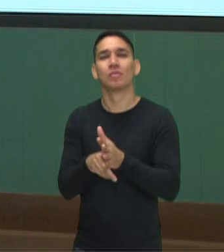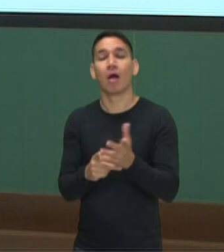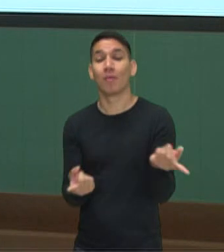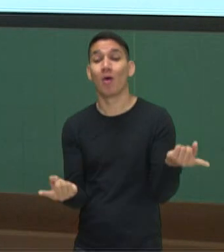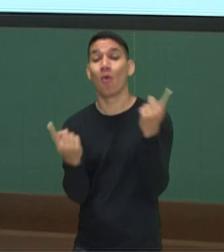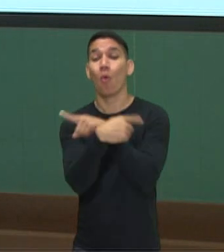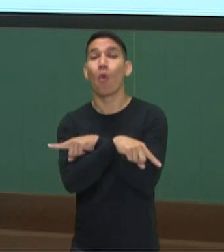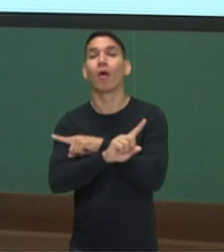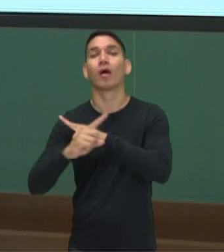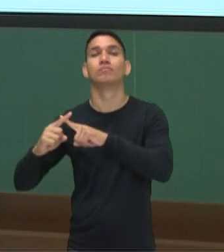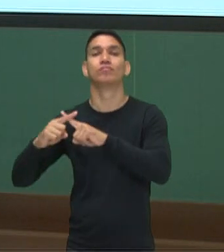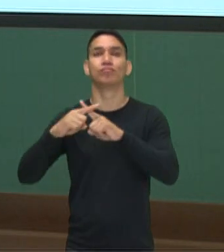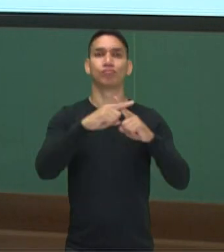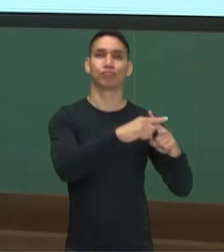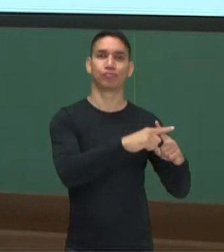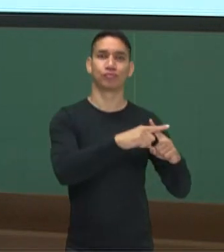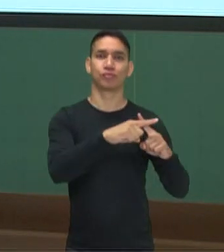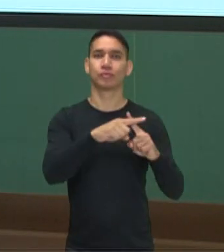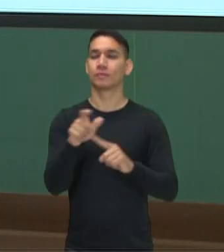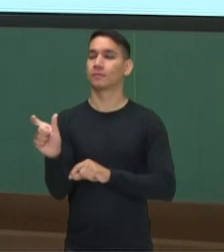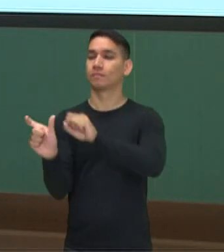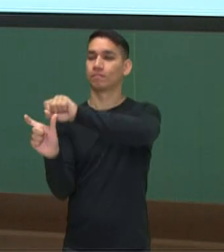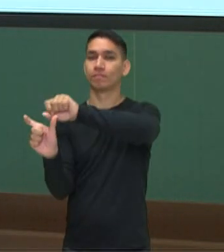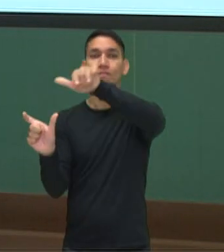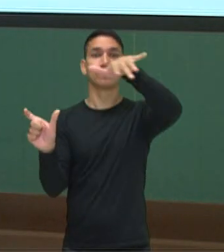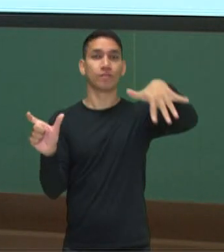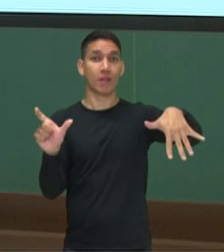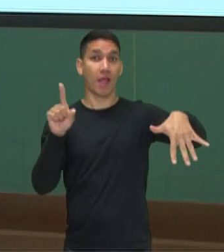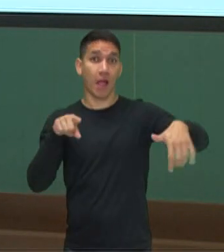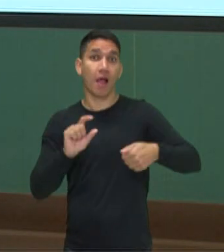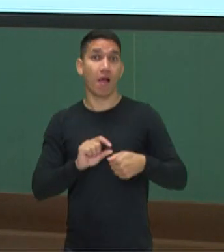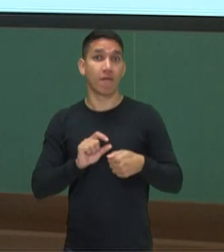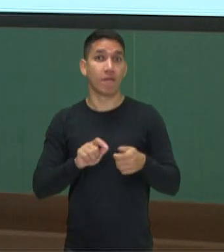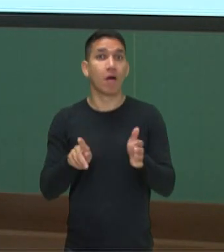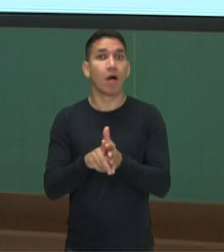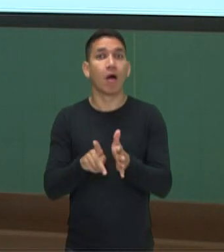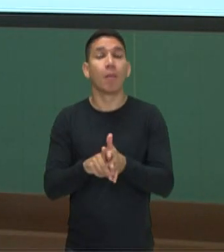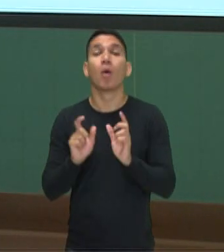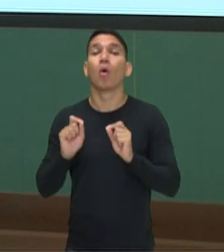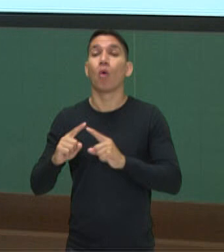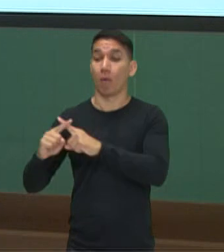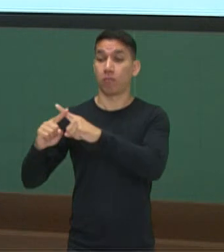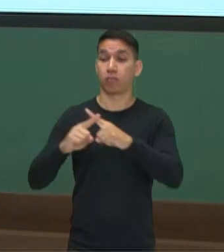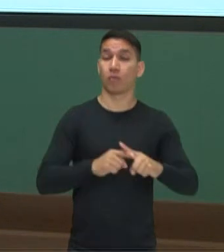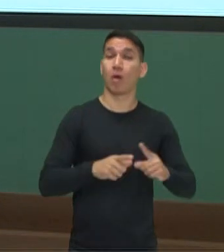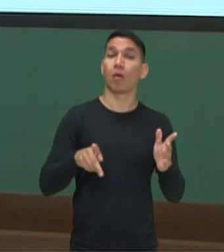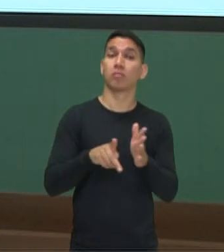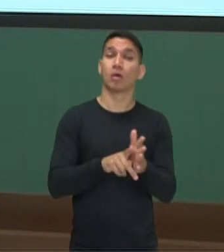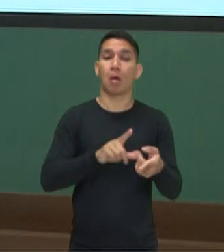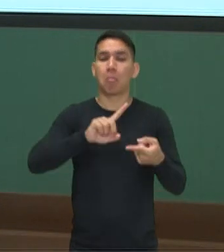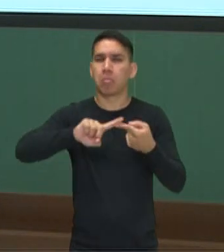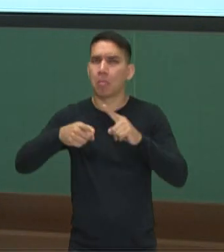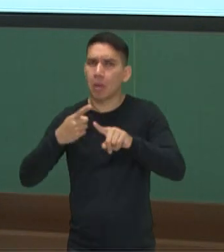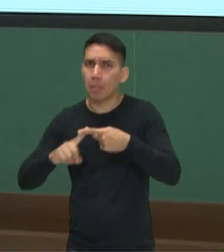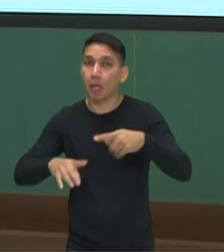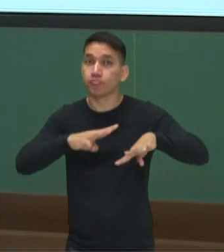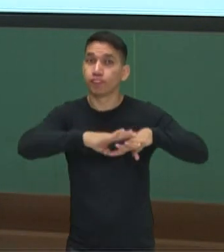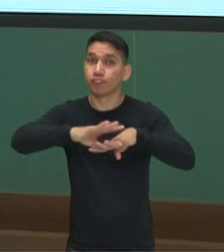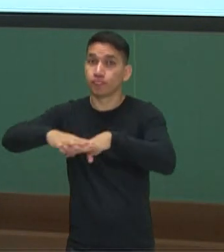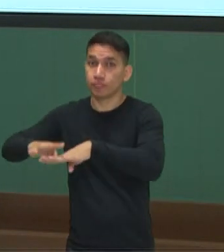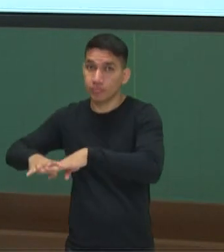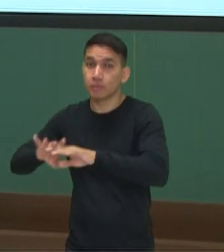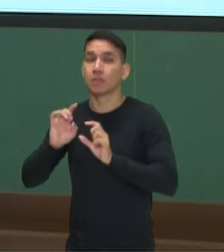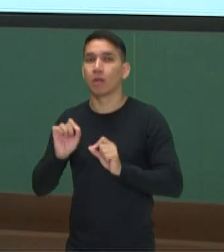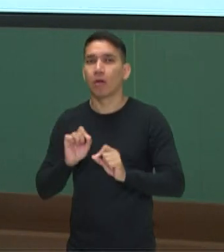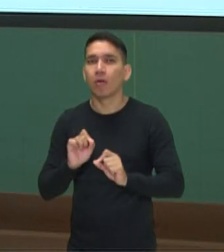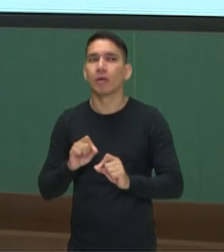multiplicação distributiva. É ela que resolve multiplicação dentro da álgebra. 18x à